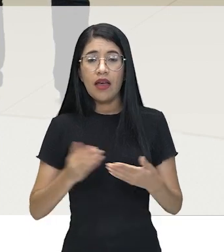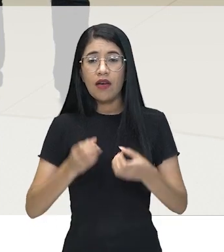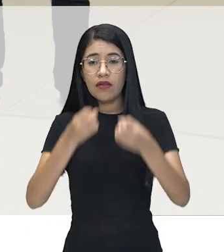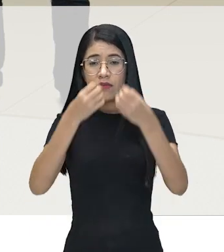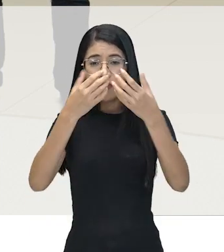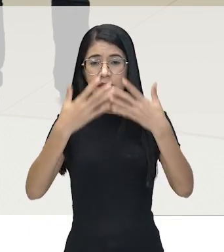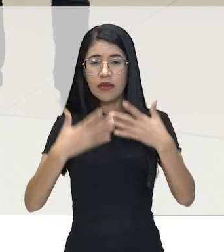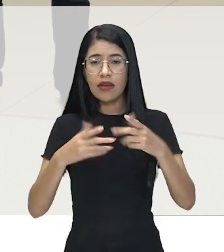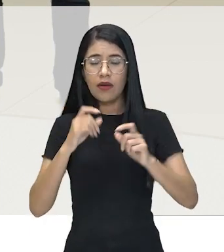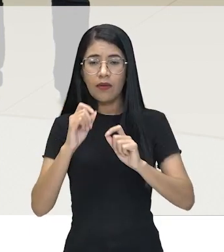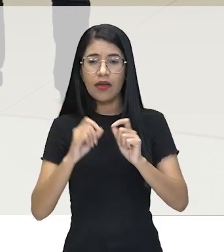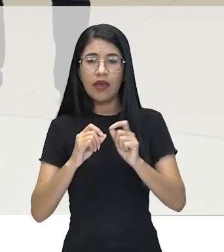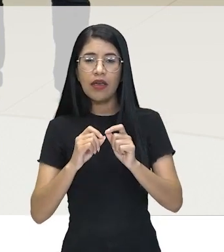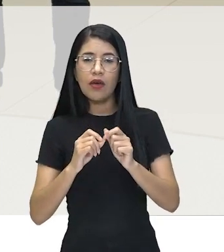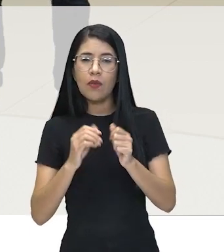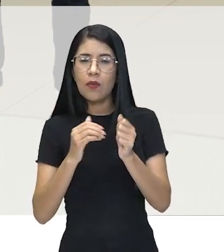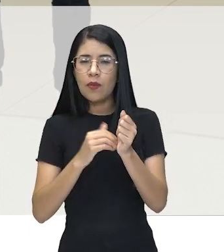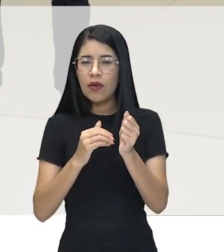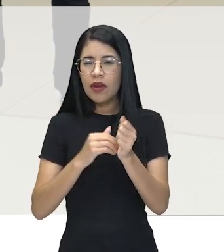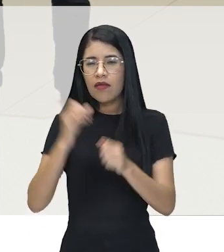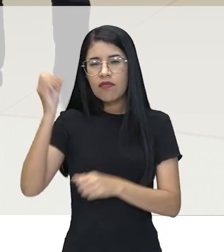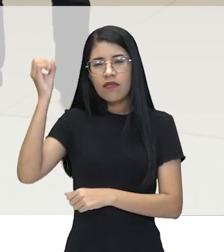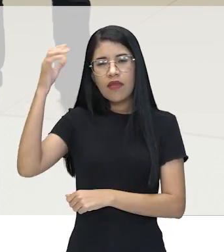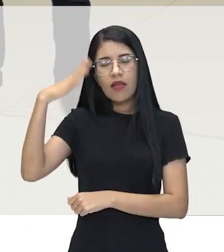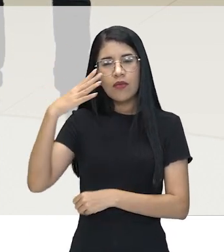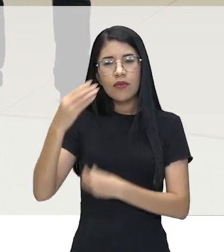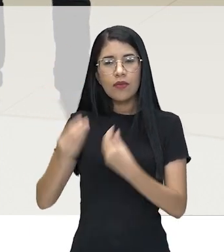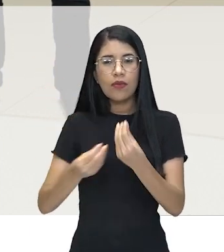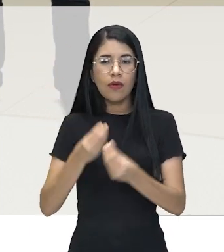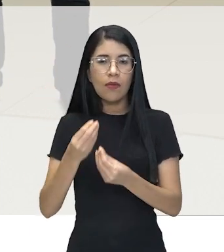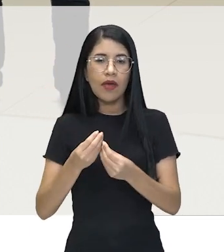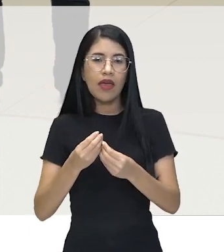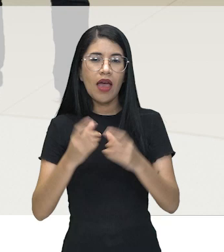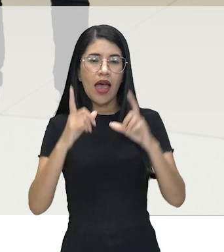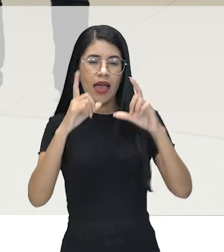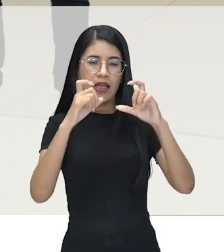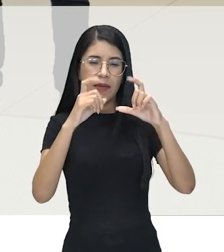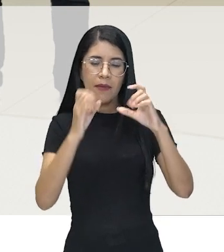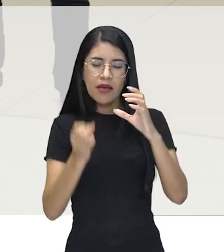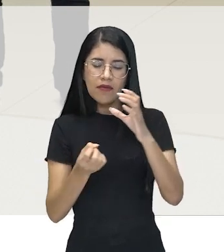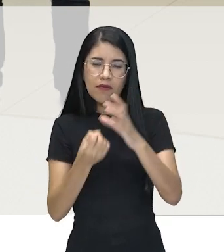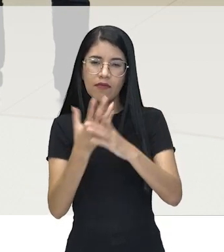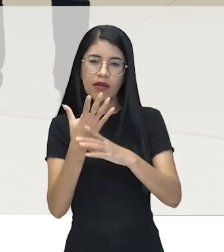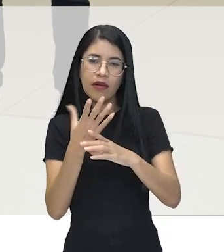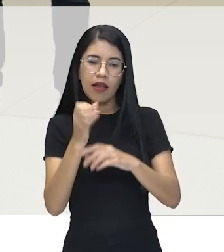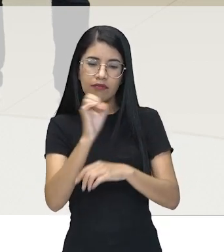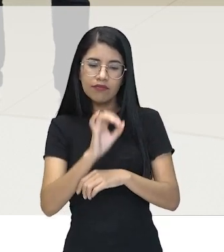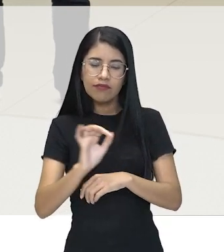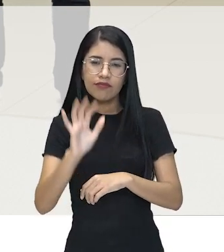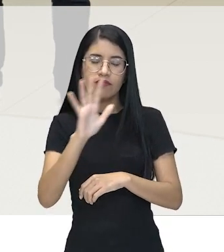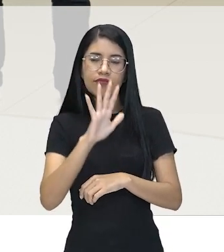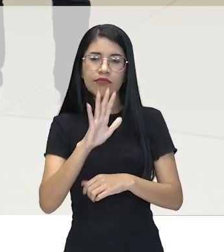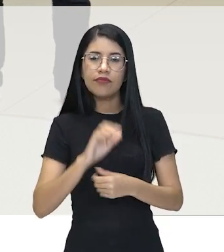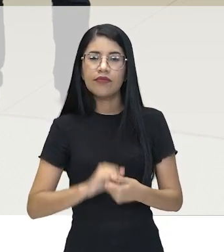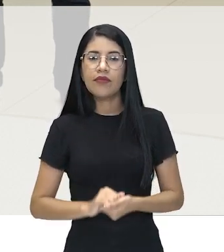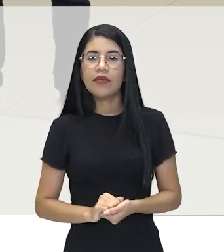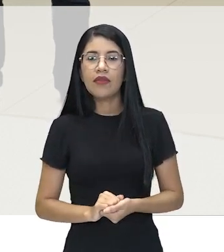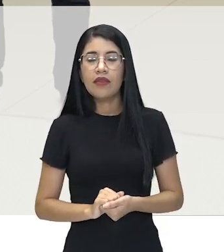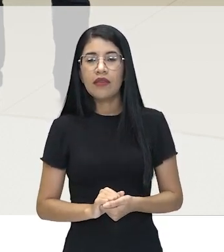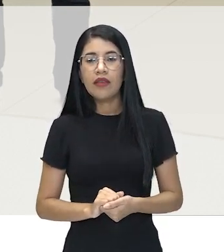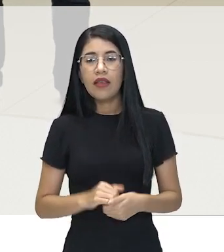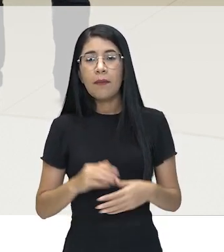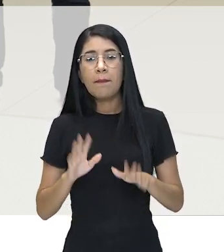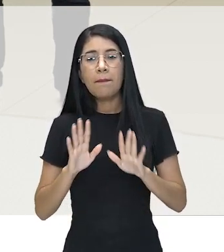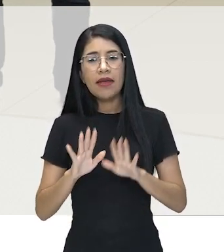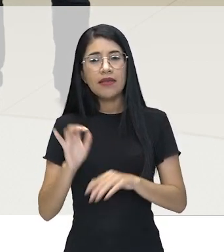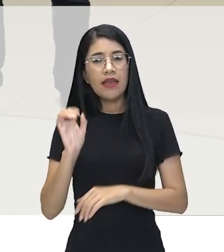sobre um truque da luz, que é a formação de imagens. E para a formação de imagens, é super importante que tu